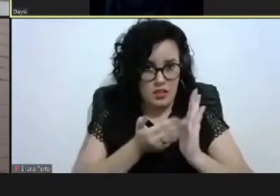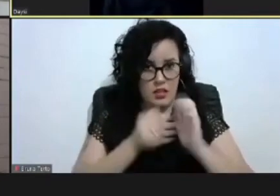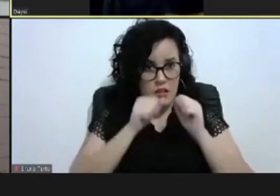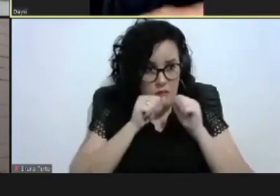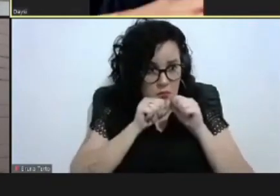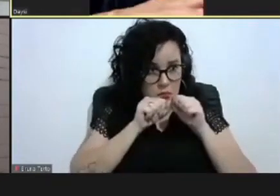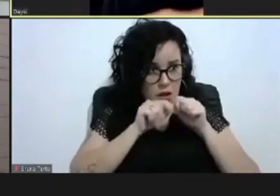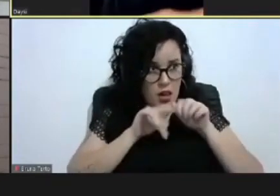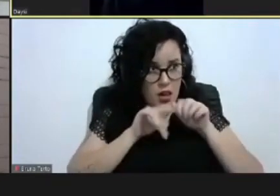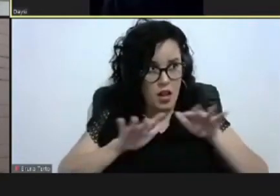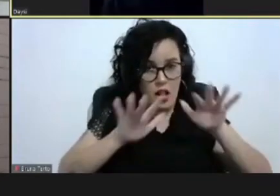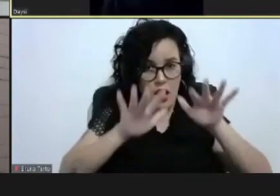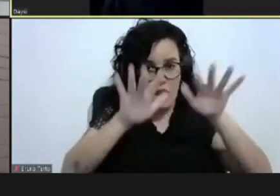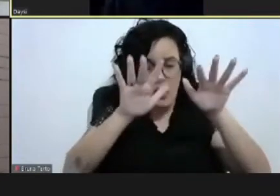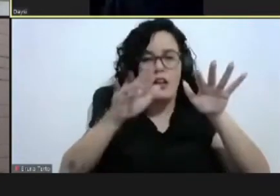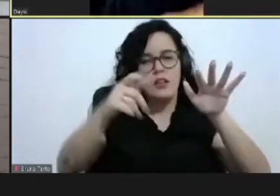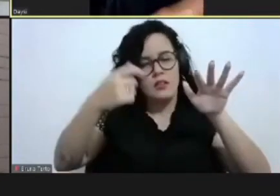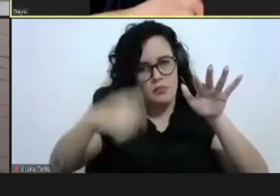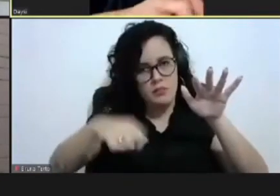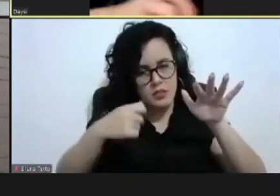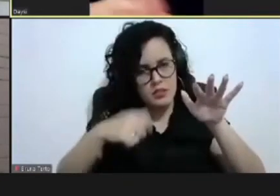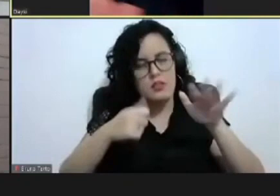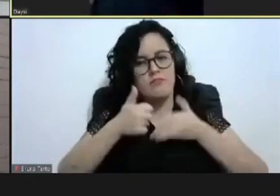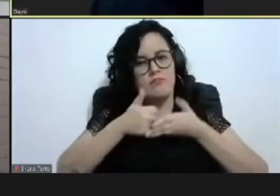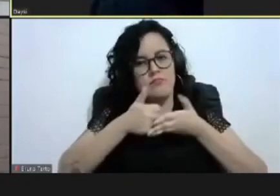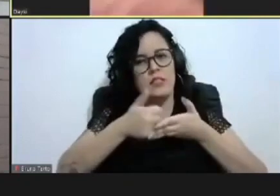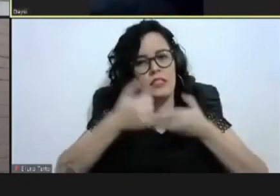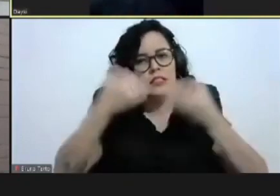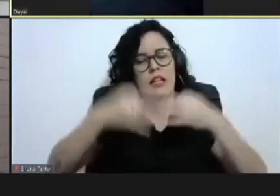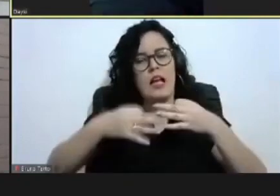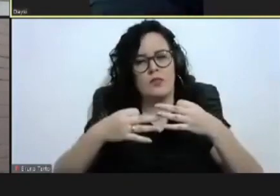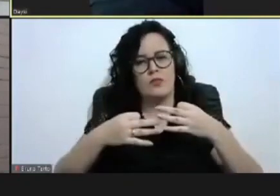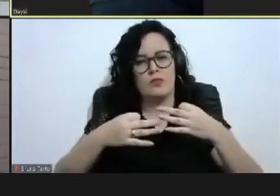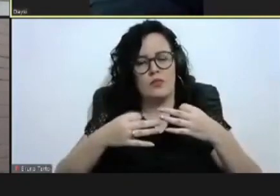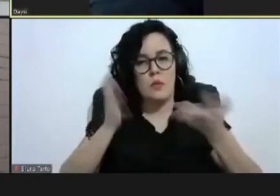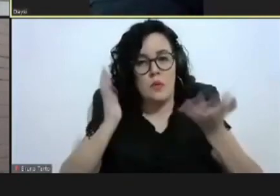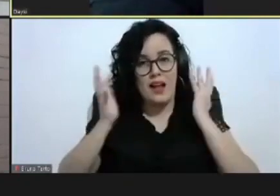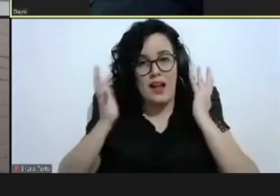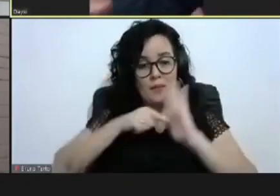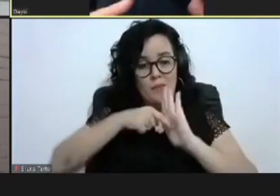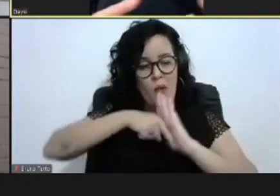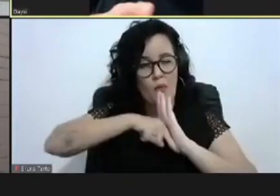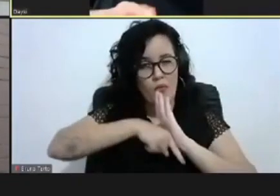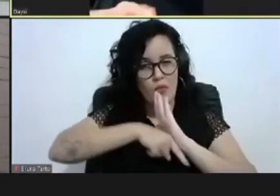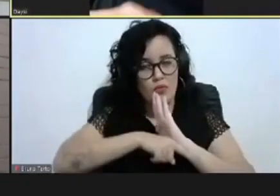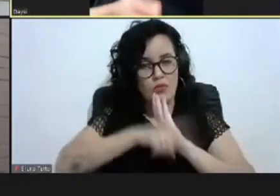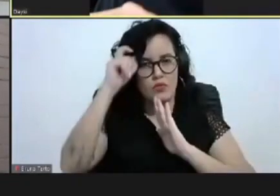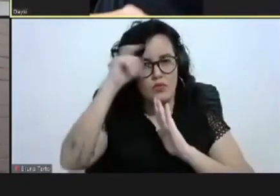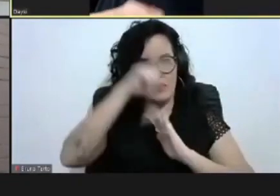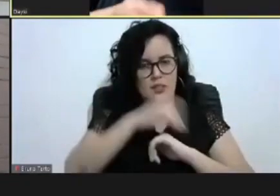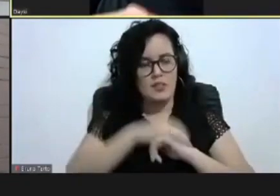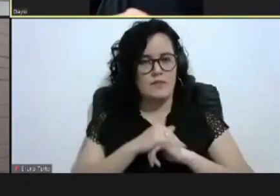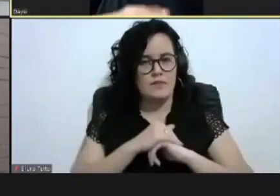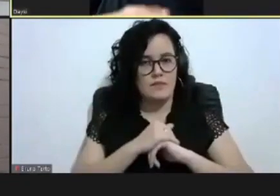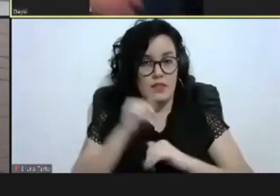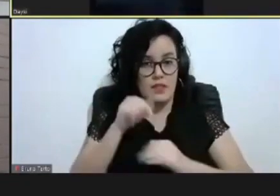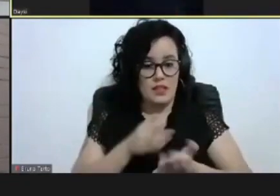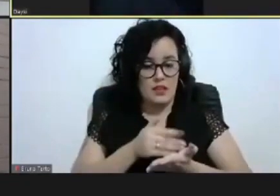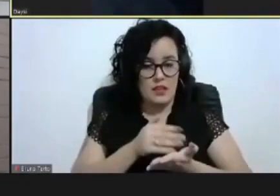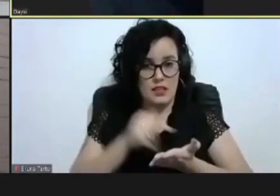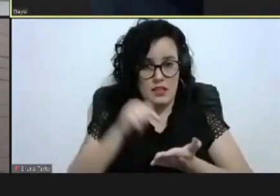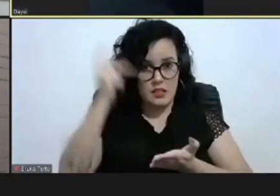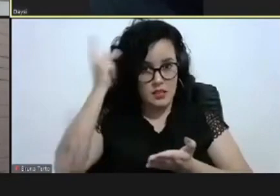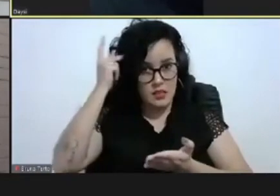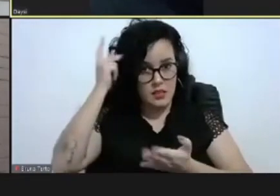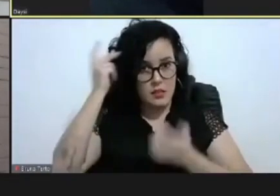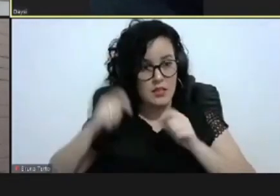bancas, tem que ter uma distribuição muito, uma logística muito aprofundada, porque imagina, a revista tem que ir em São Paulo, sai daqui. Mas